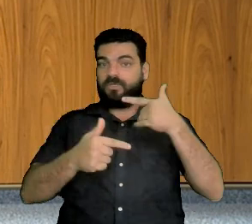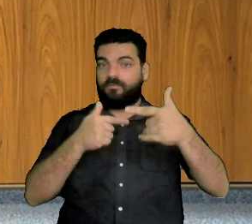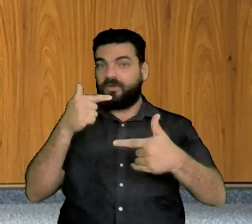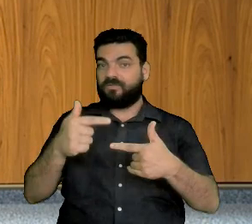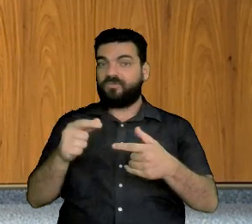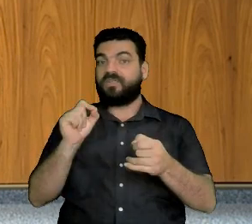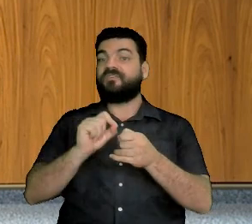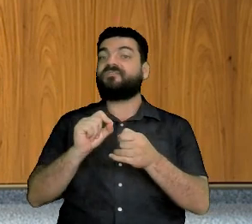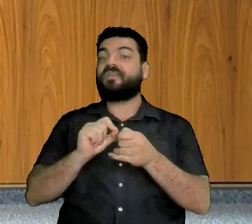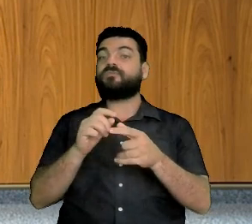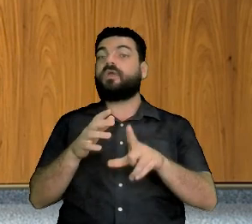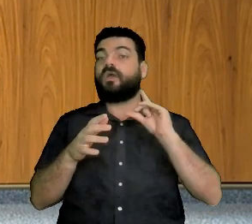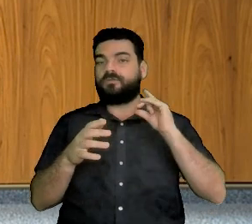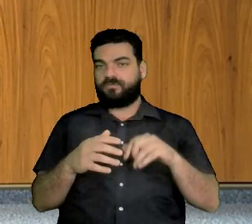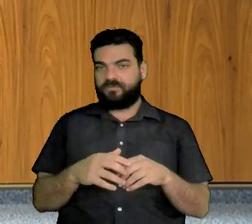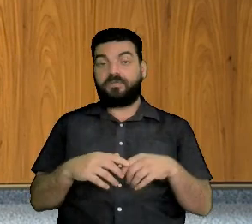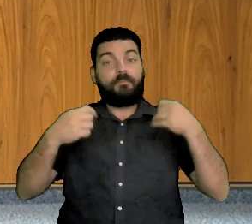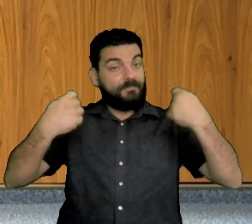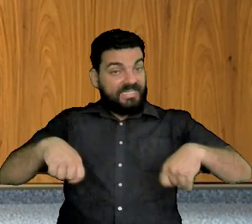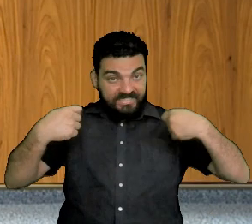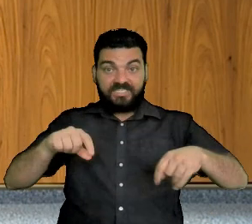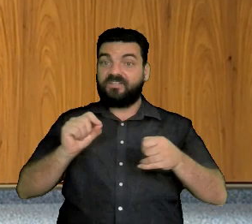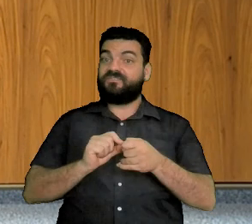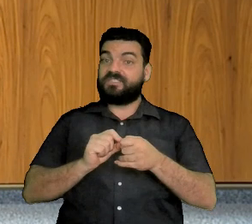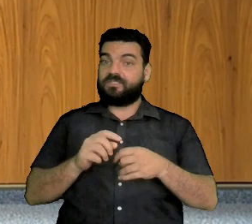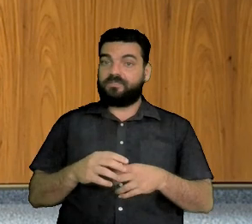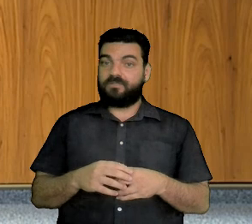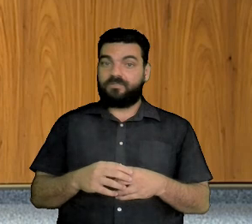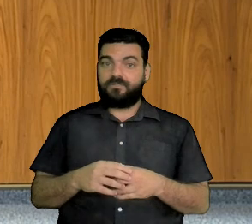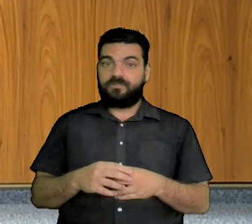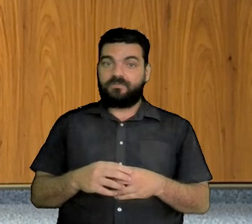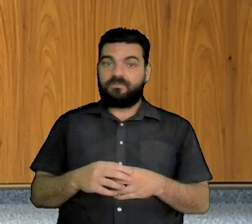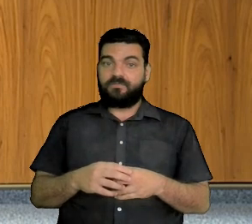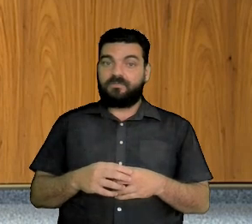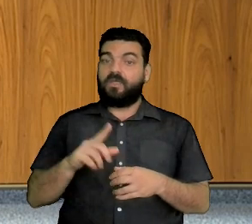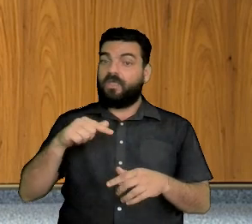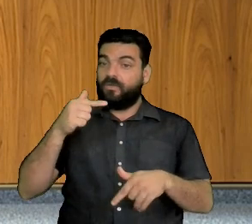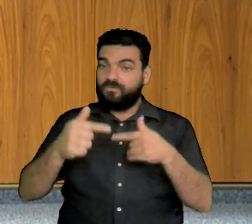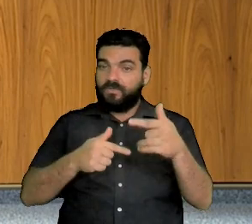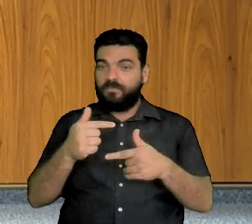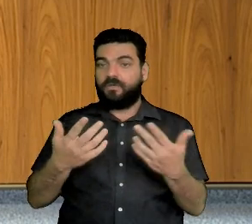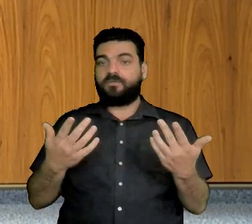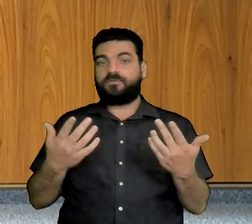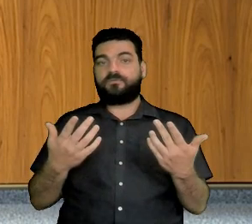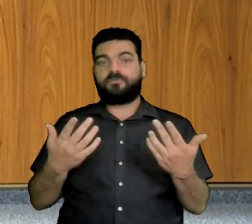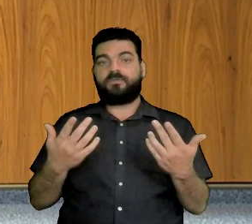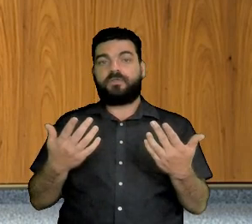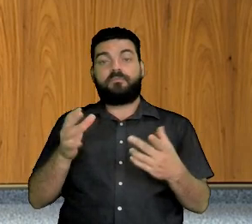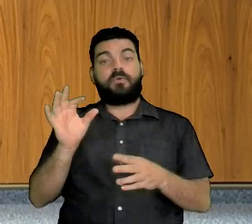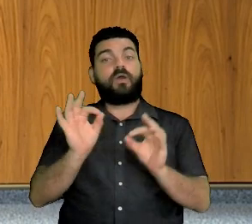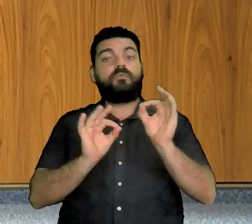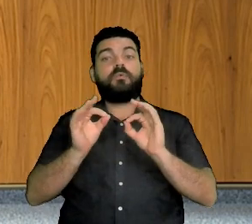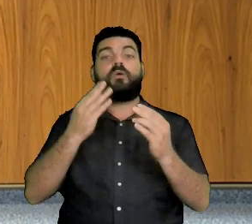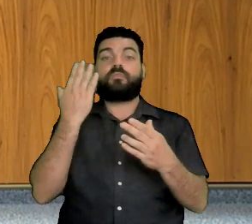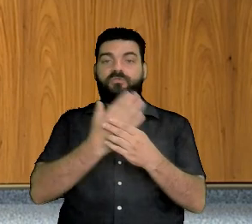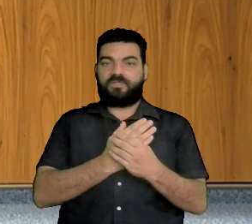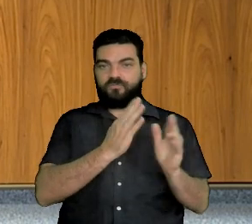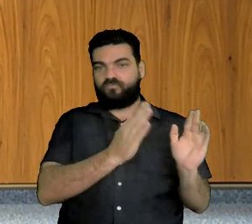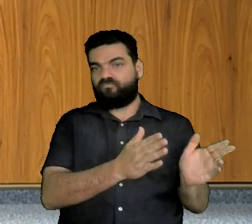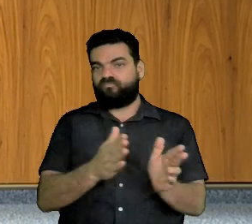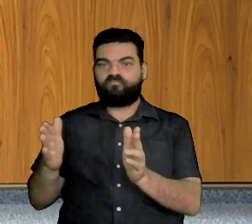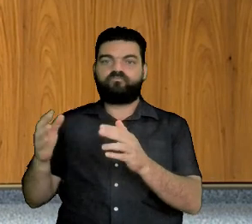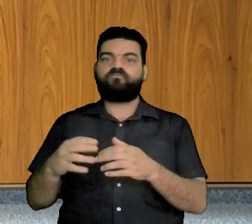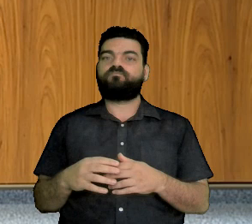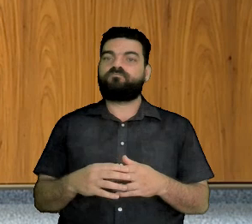não contempla o trabalho que é feito e que deve ser feito. Né, que é um trabalho